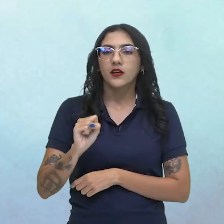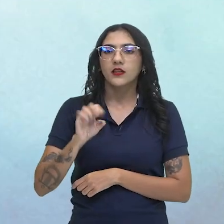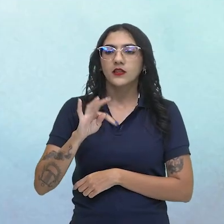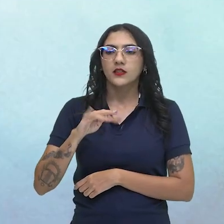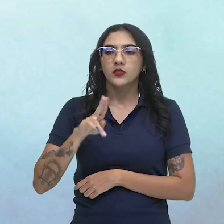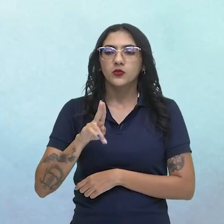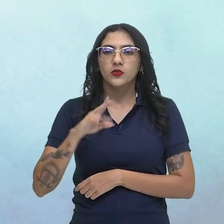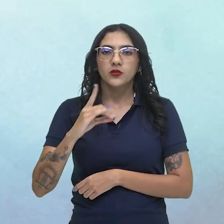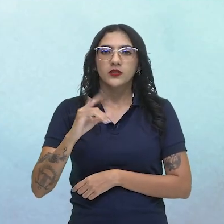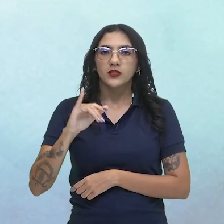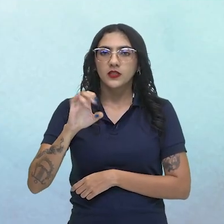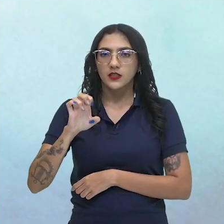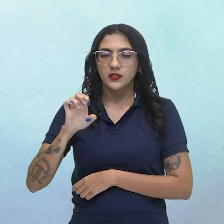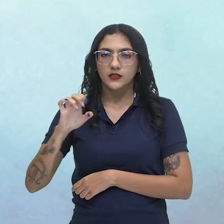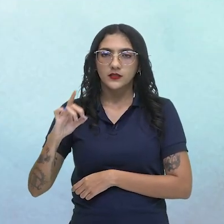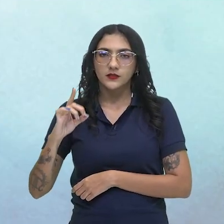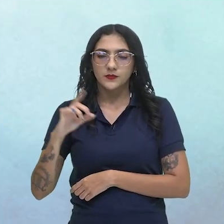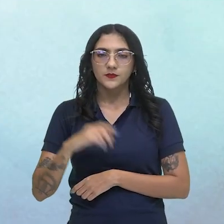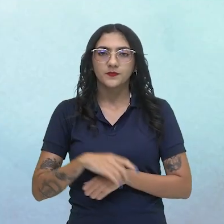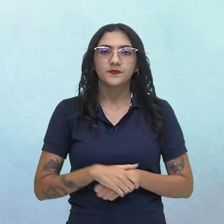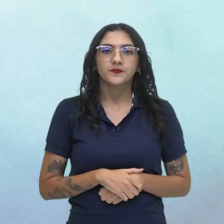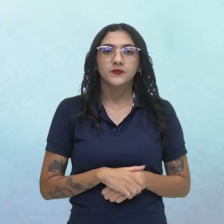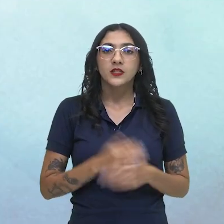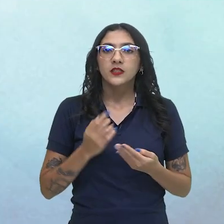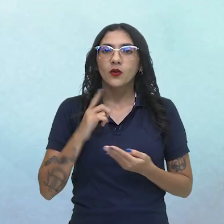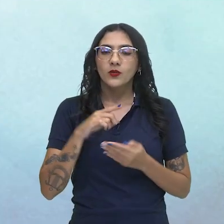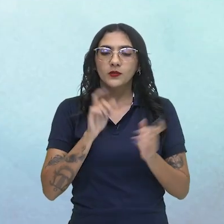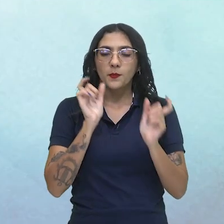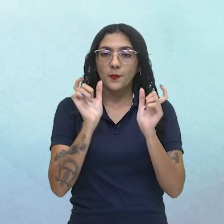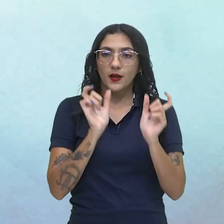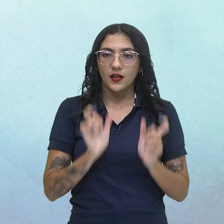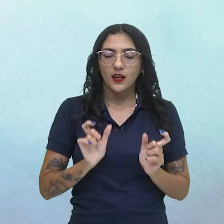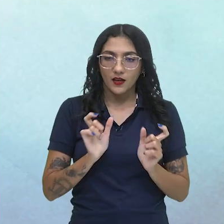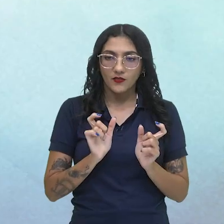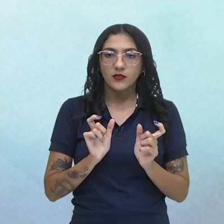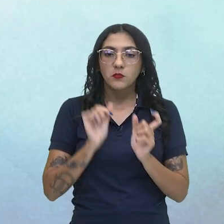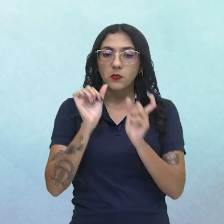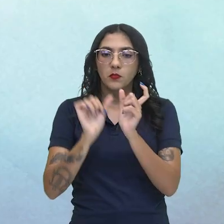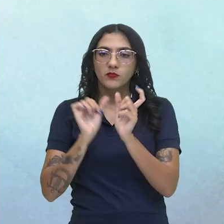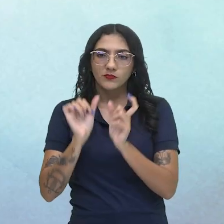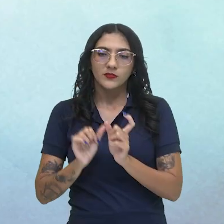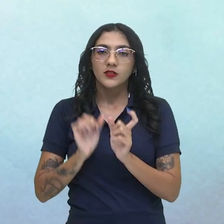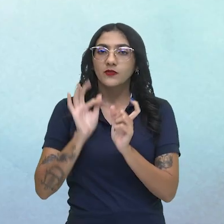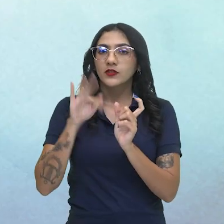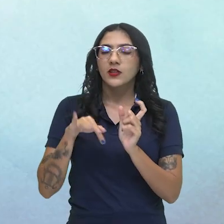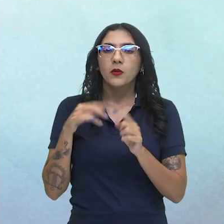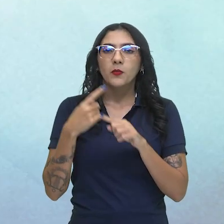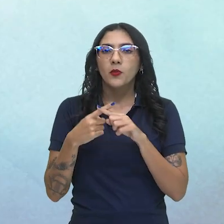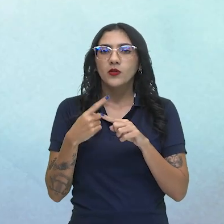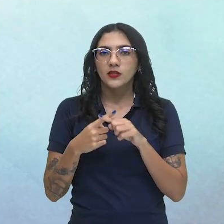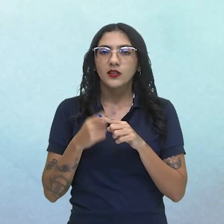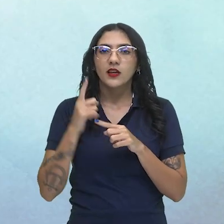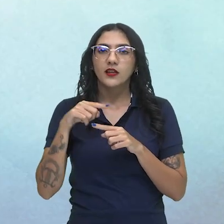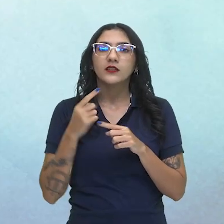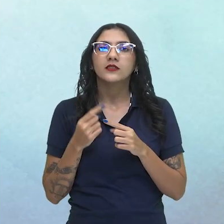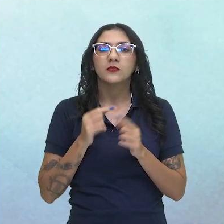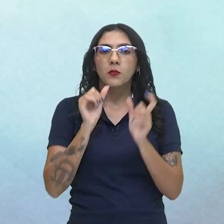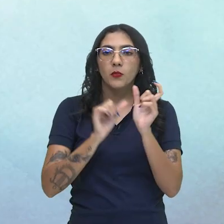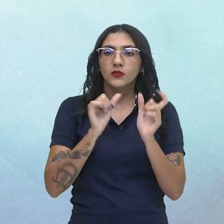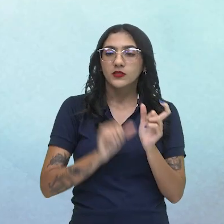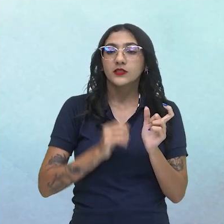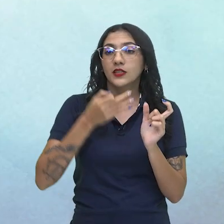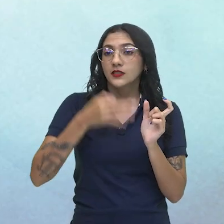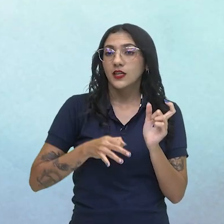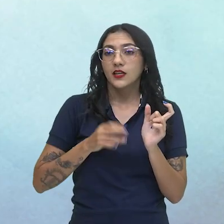transformado para studied. Então, as palavras no final foram transformadas por quê? Porque esses são verbos